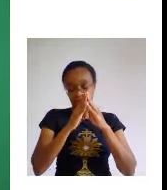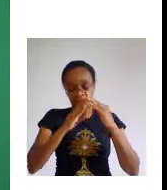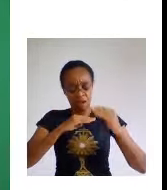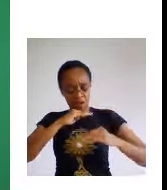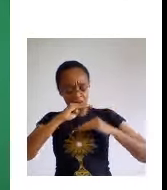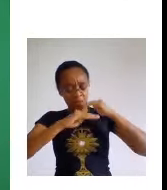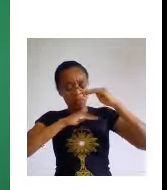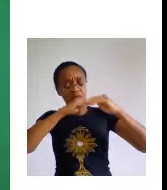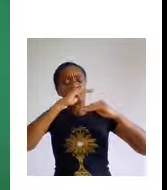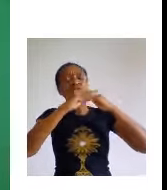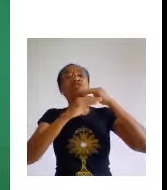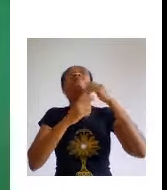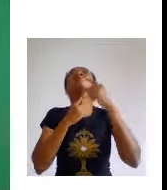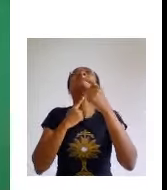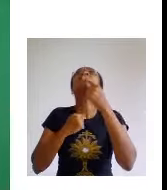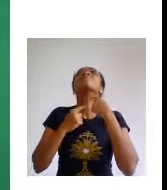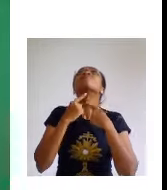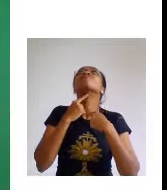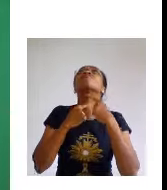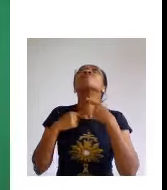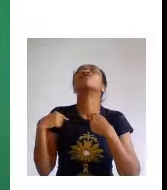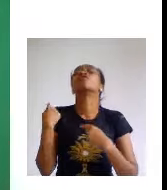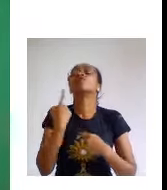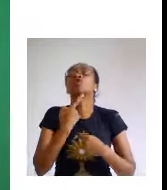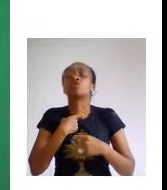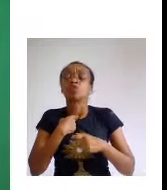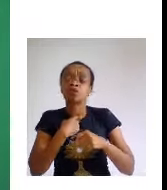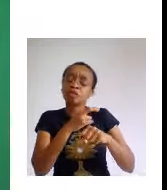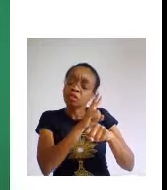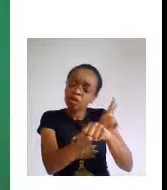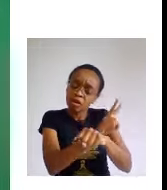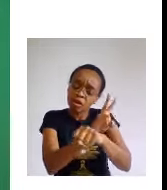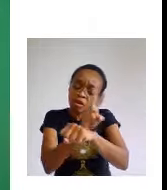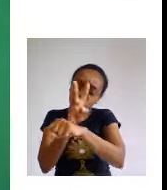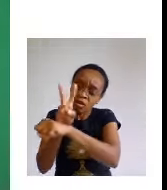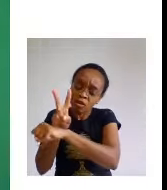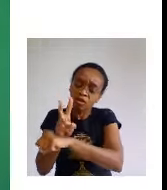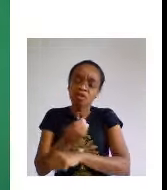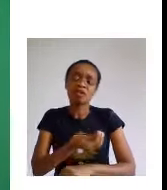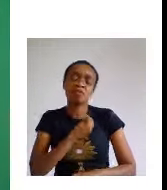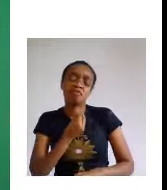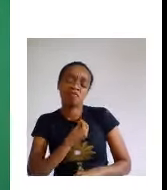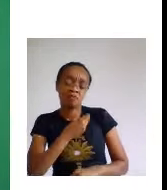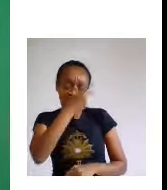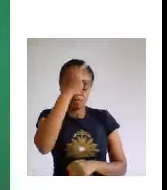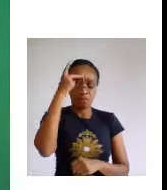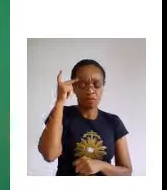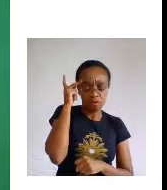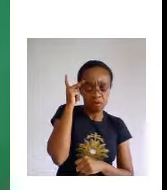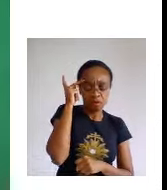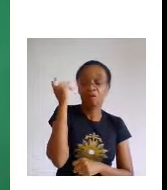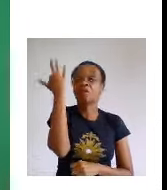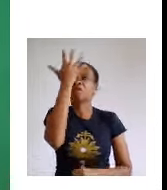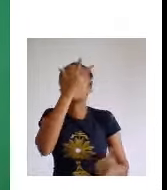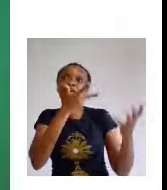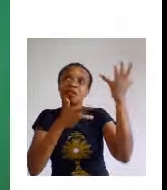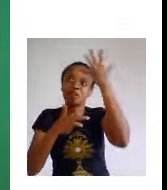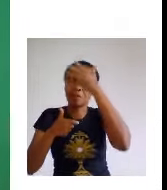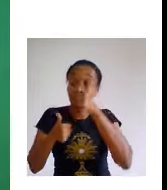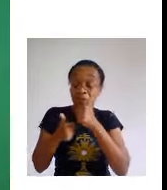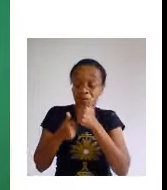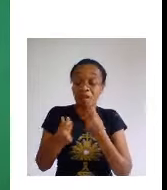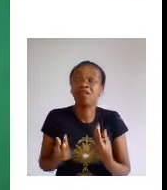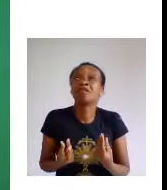ser o desejo e empenho de cuidar mais e mais da vida, das pessoas, da beleza e da riqueza